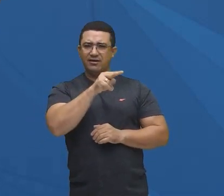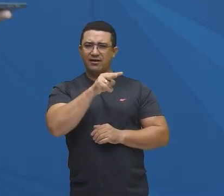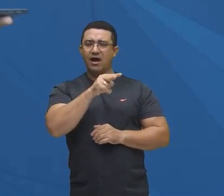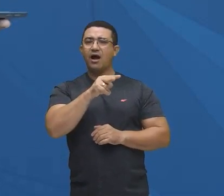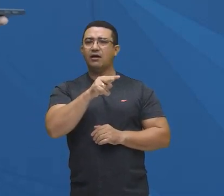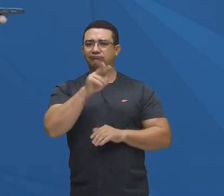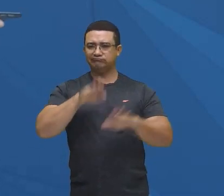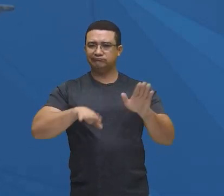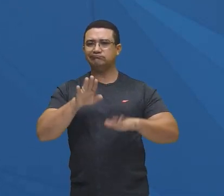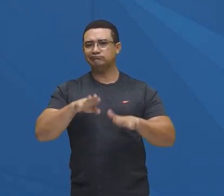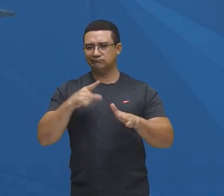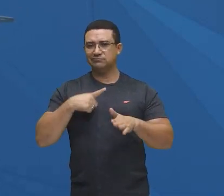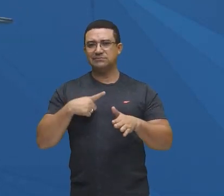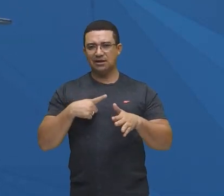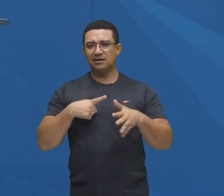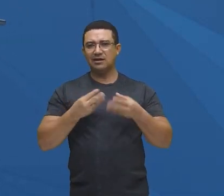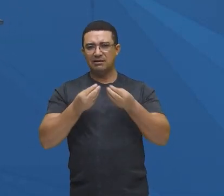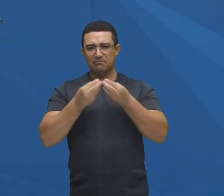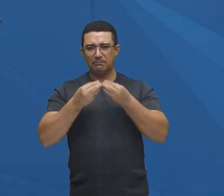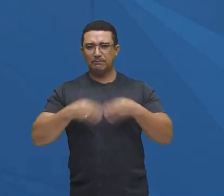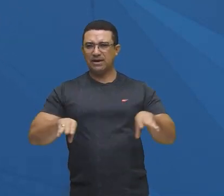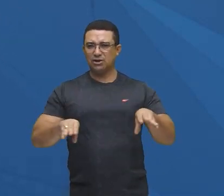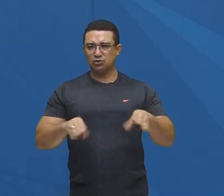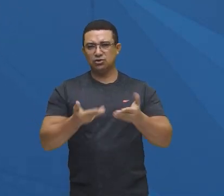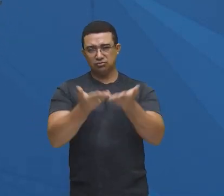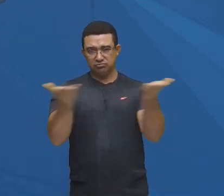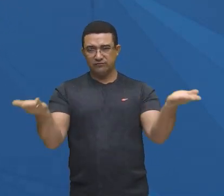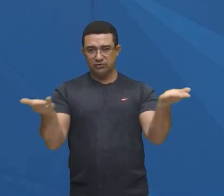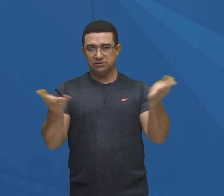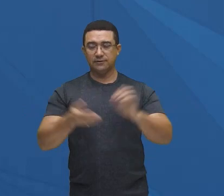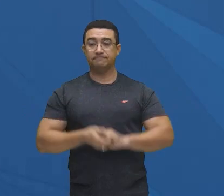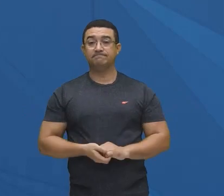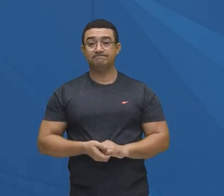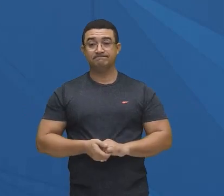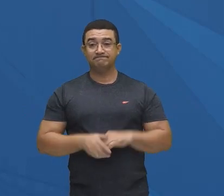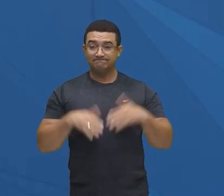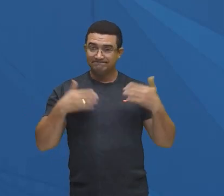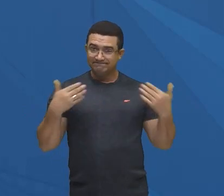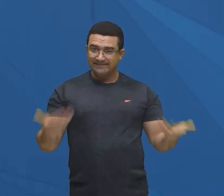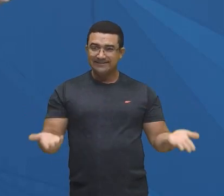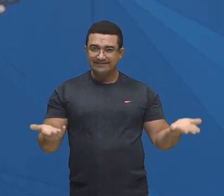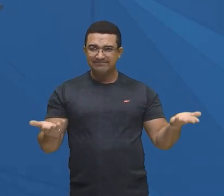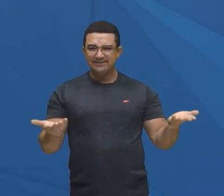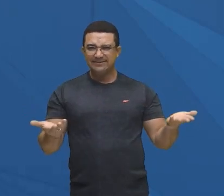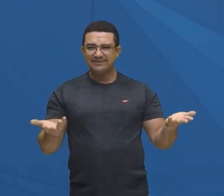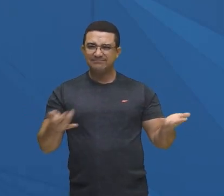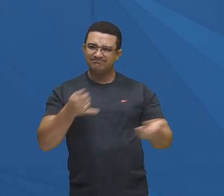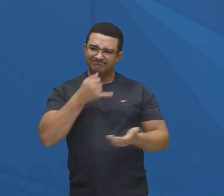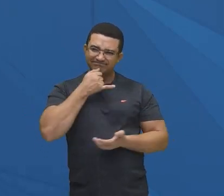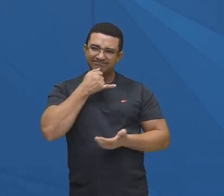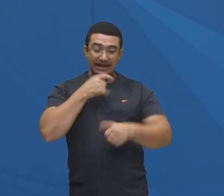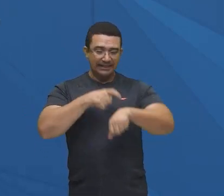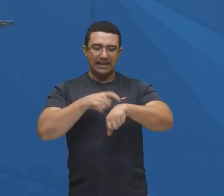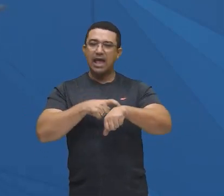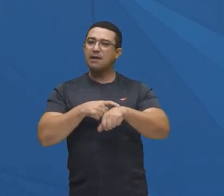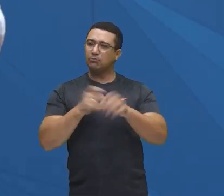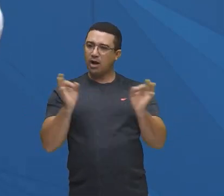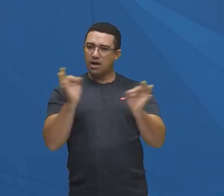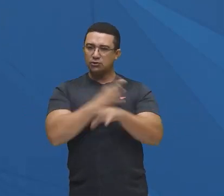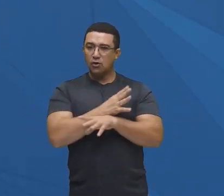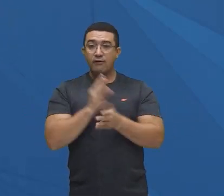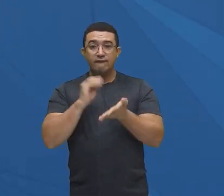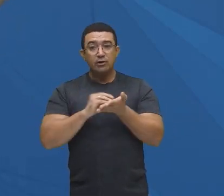causar prejuízo, tá bom? Infelizmente, o nosso tempo encerrou, tá bom? Não temos mais tempo, tem mais um minutinho